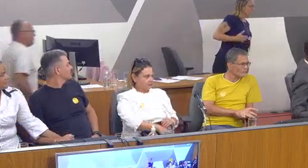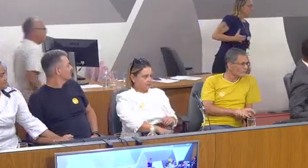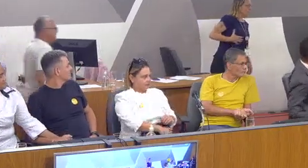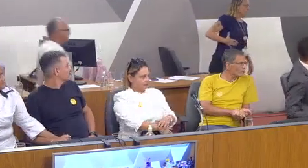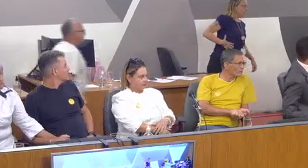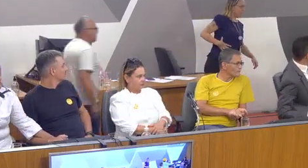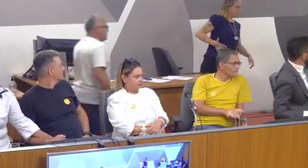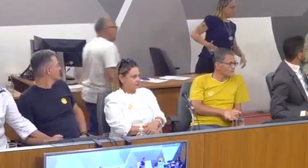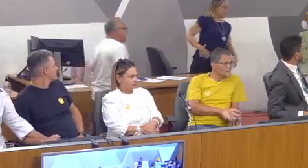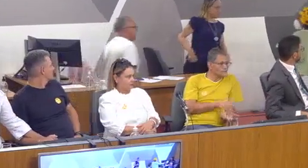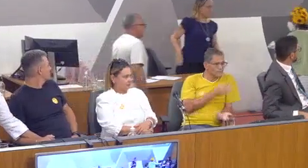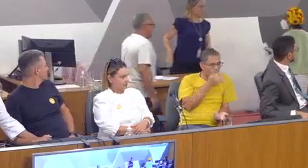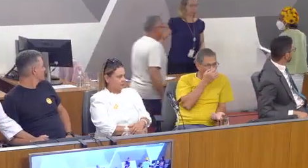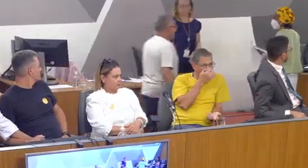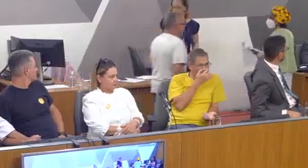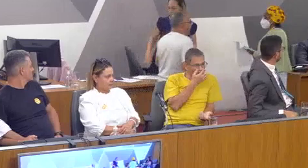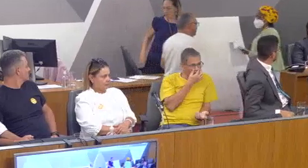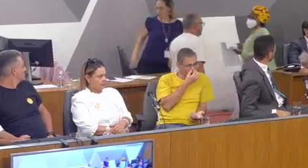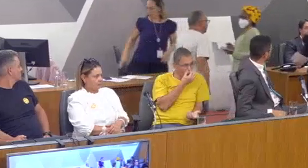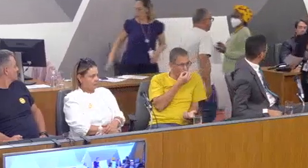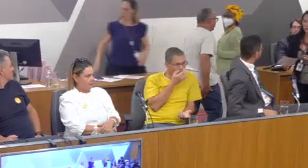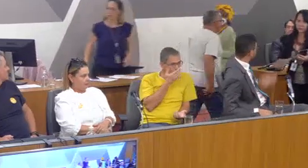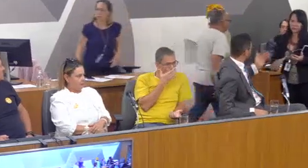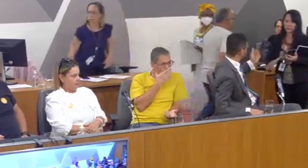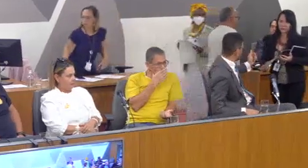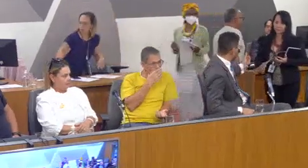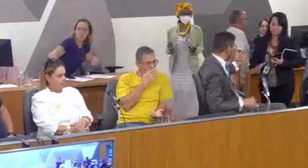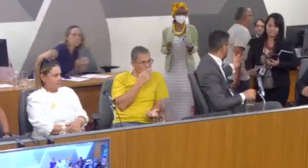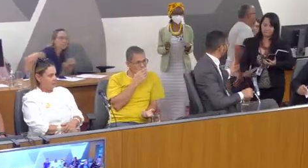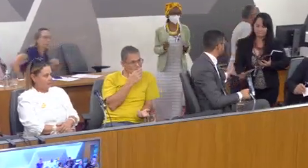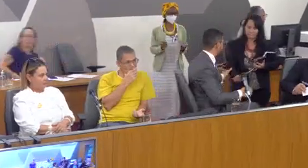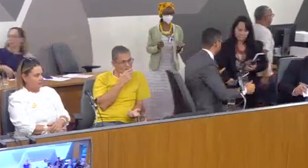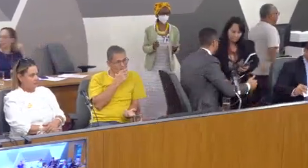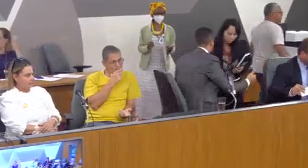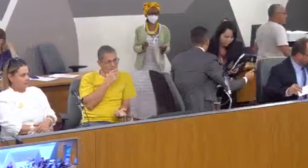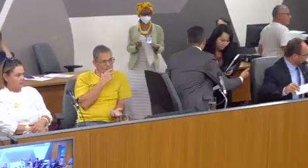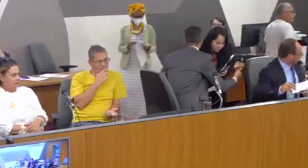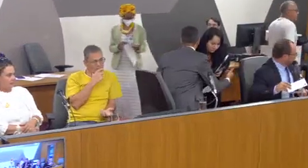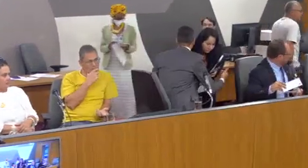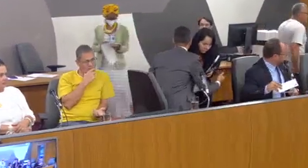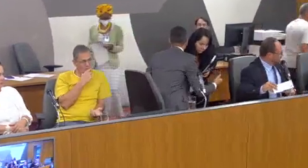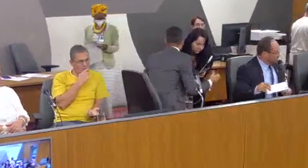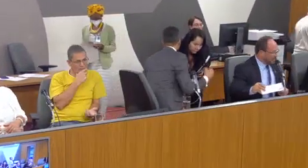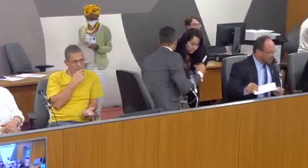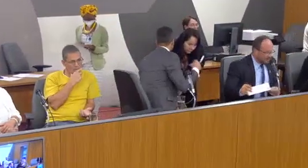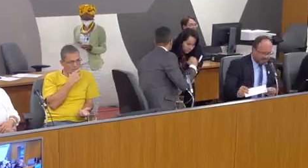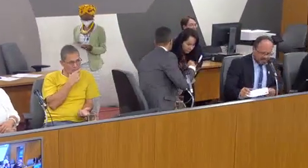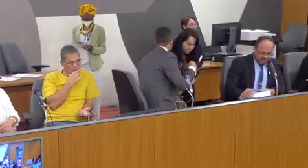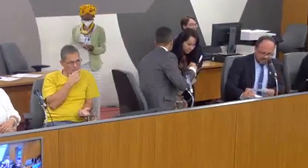Muito obrigado também o senhor Hilton Hilton Lopes